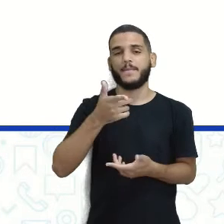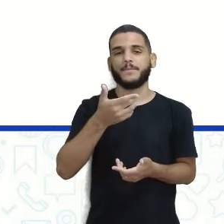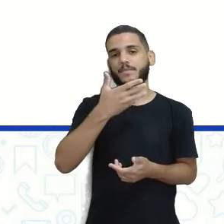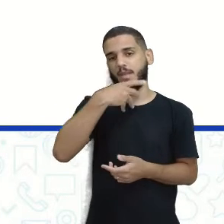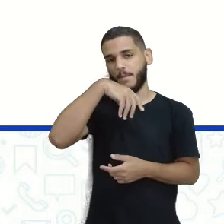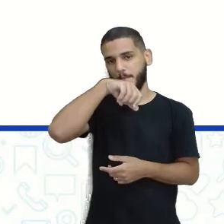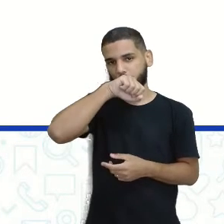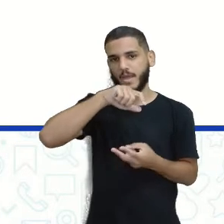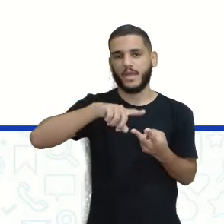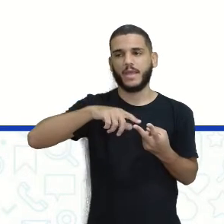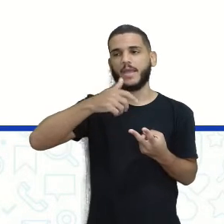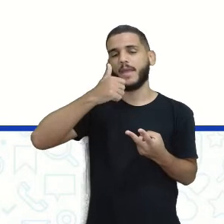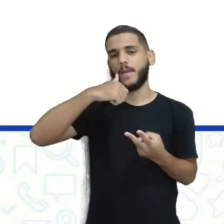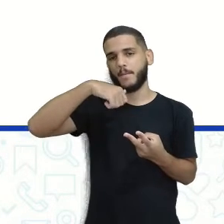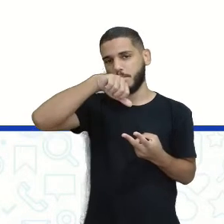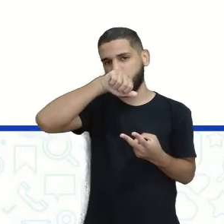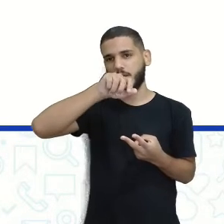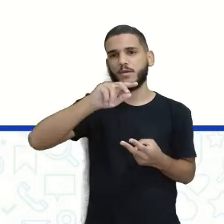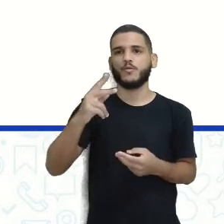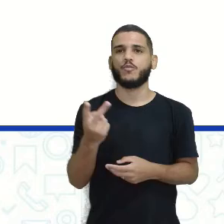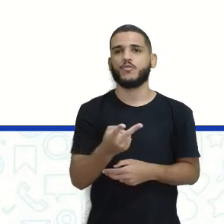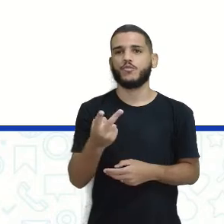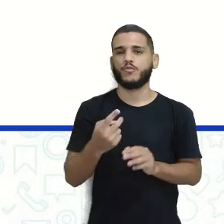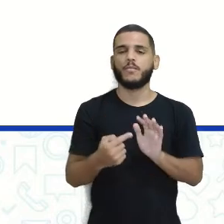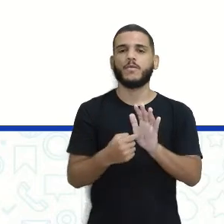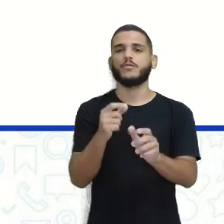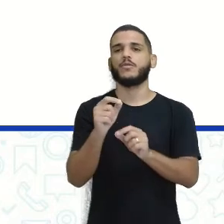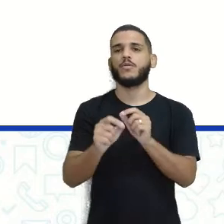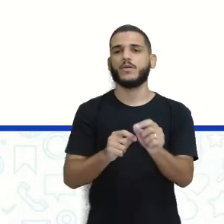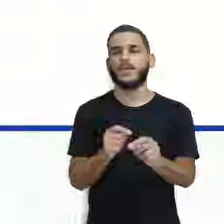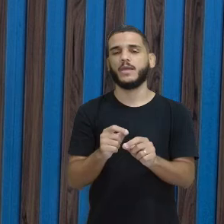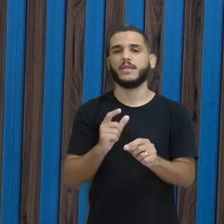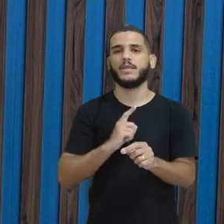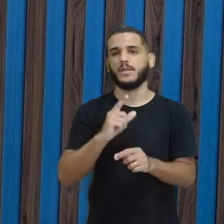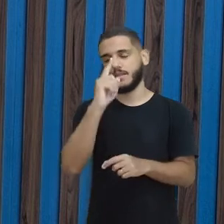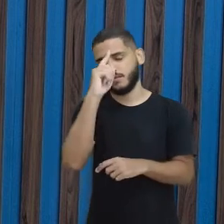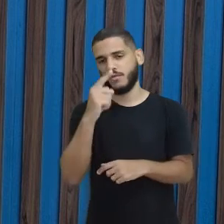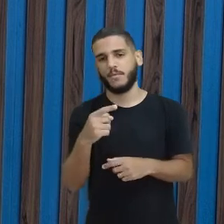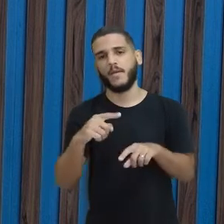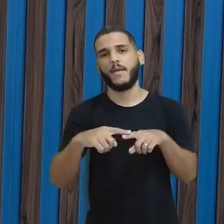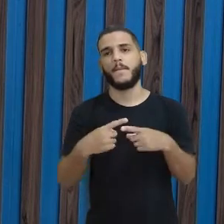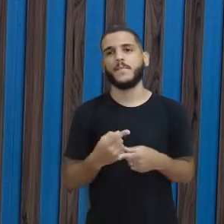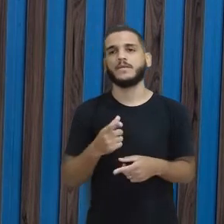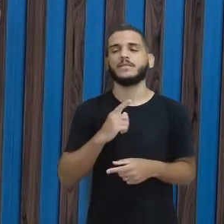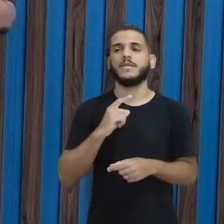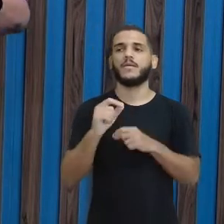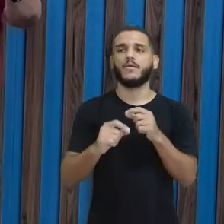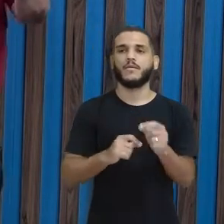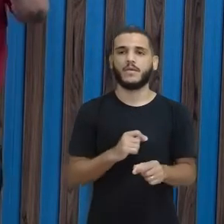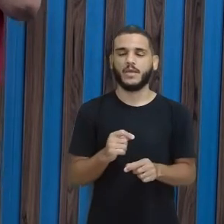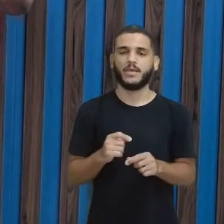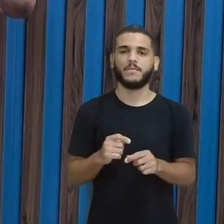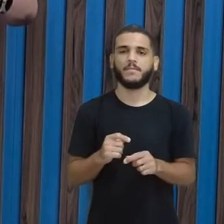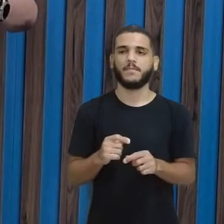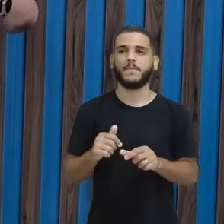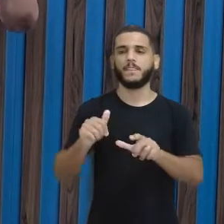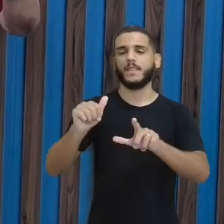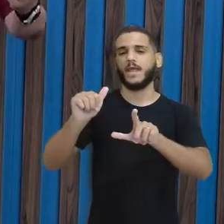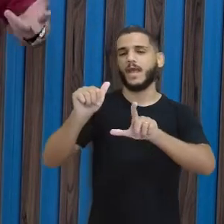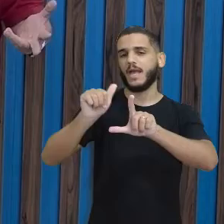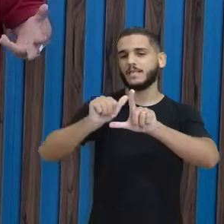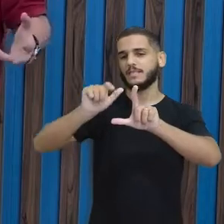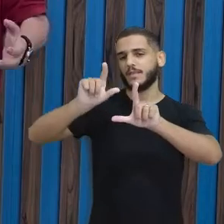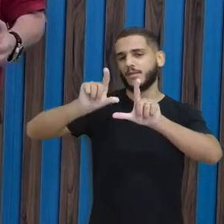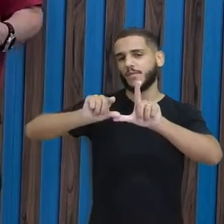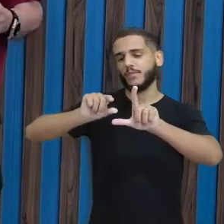são heterozigotos. Os dois apresentam o quê? A carga dominante, mas carregam esse azinho. Calo Bravo, esse